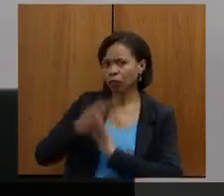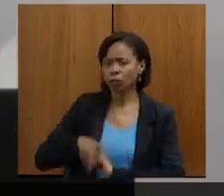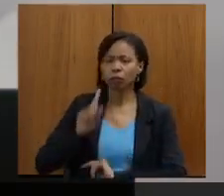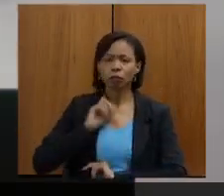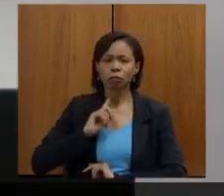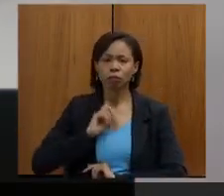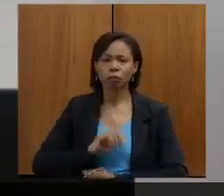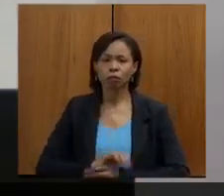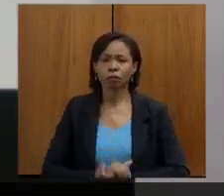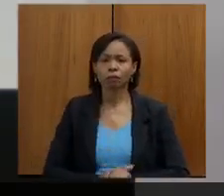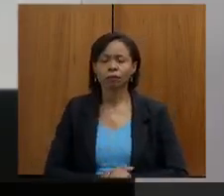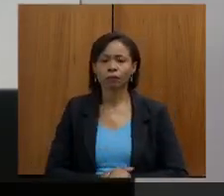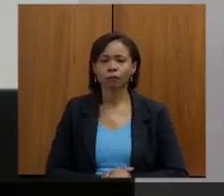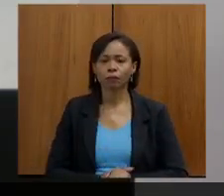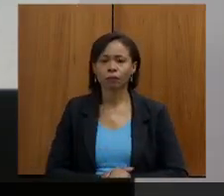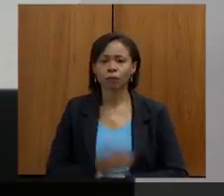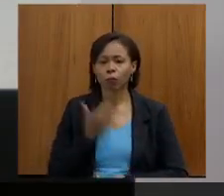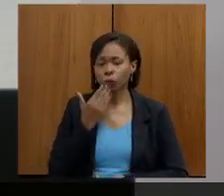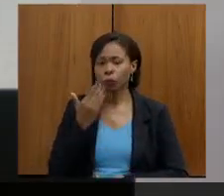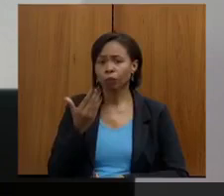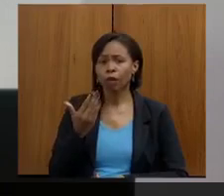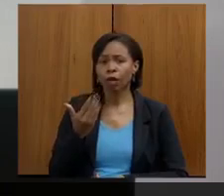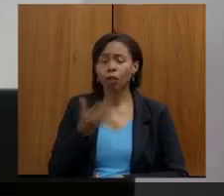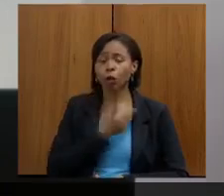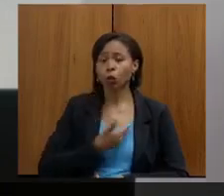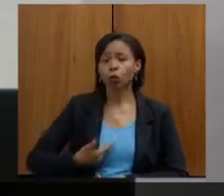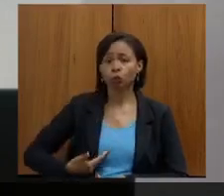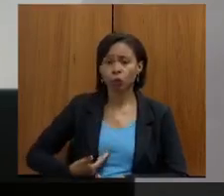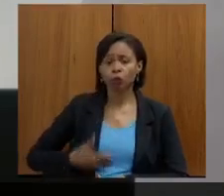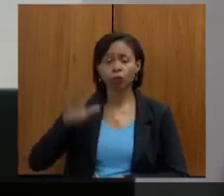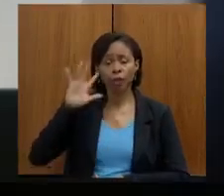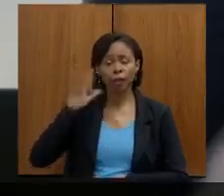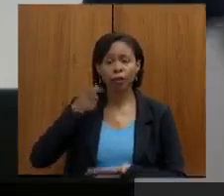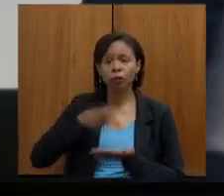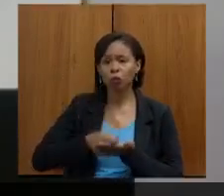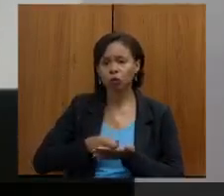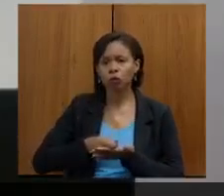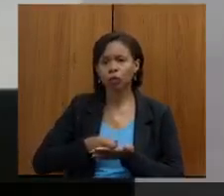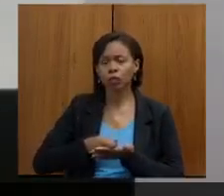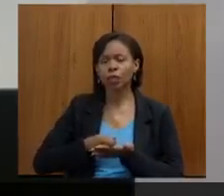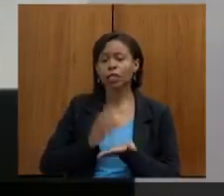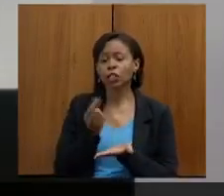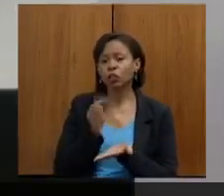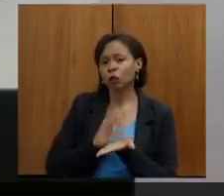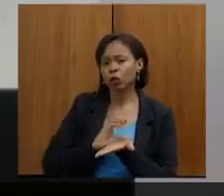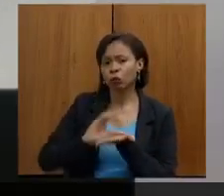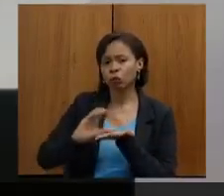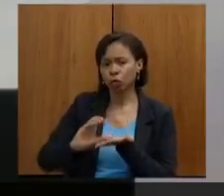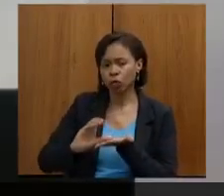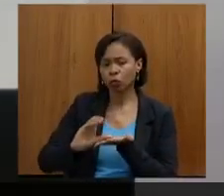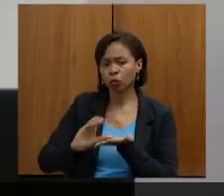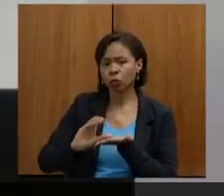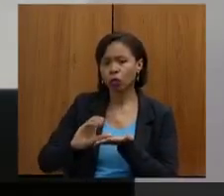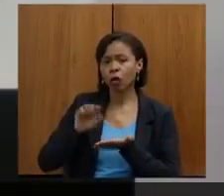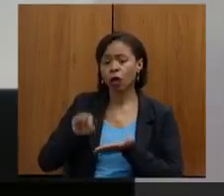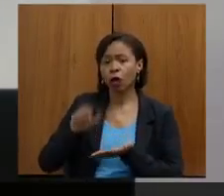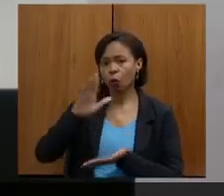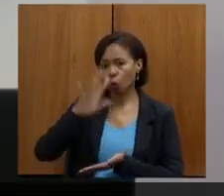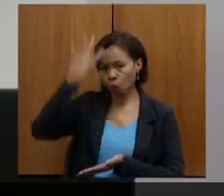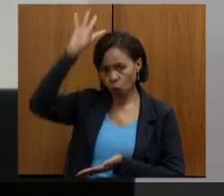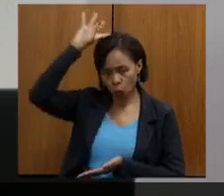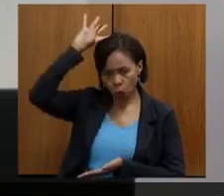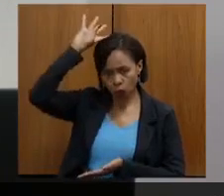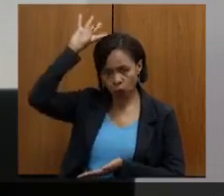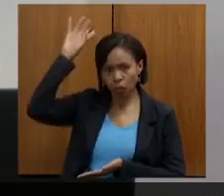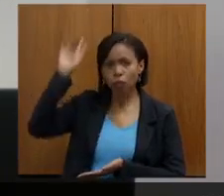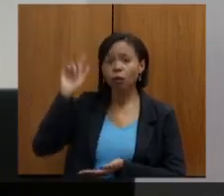Estado e hoje aqui as minhas de caminhada o governo do estado pediu providências para destinar recursos financeiros de investimento Seu Corpo Bombeiro